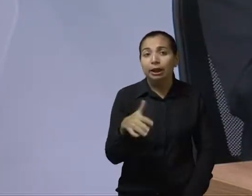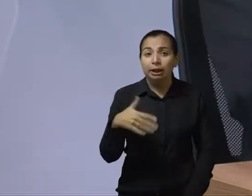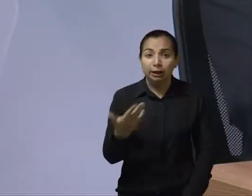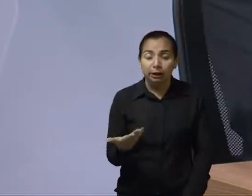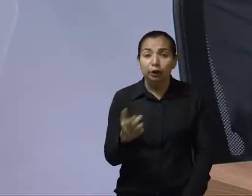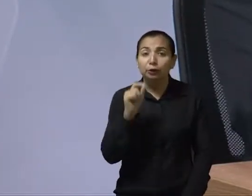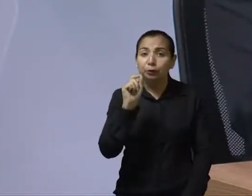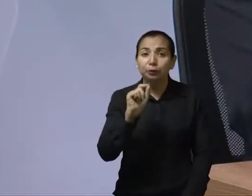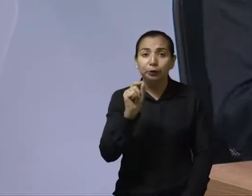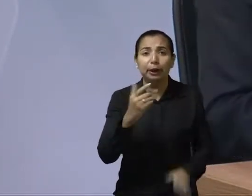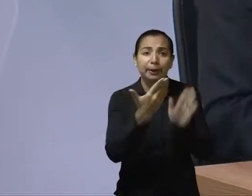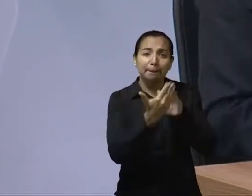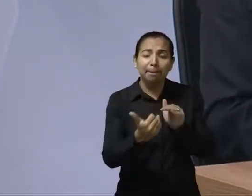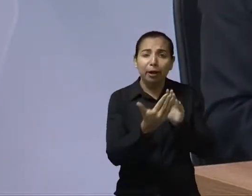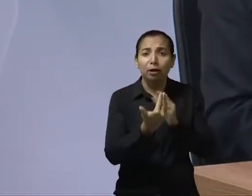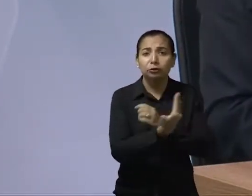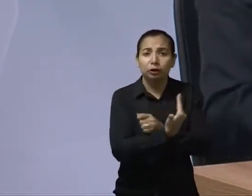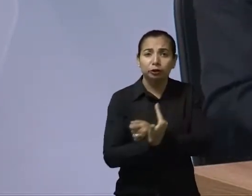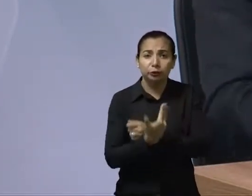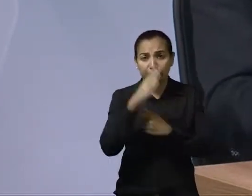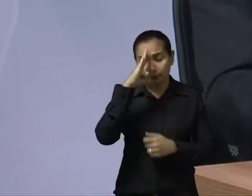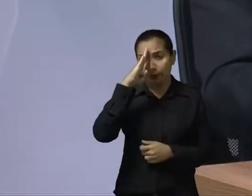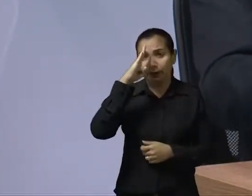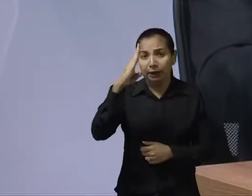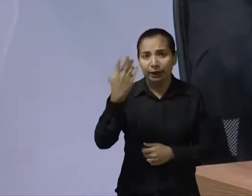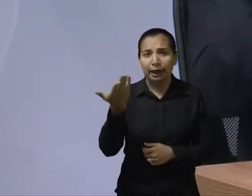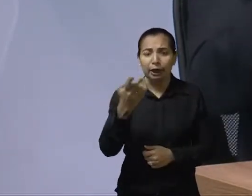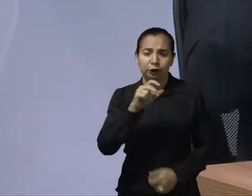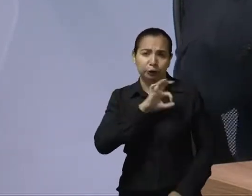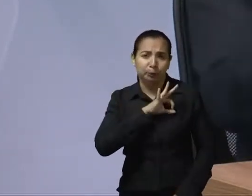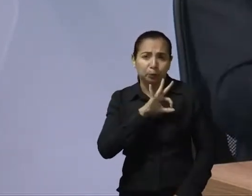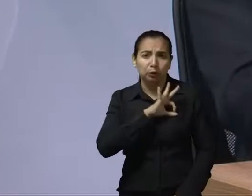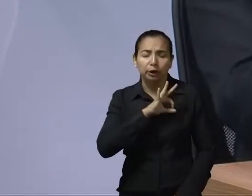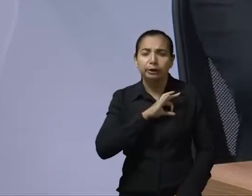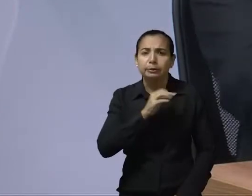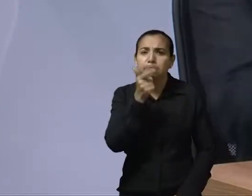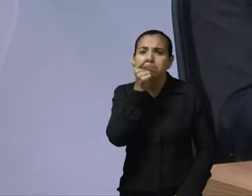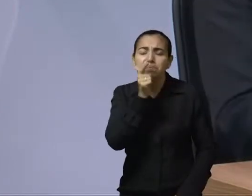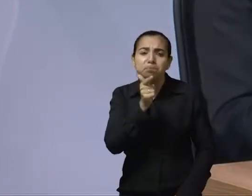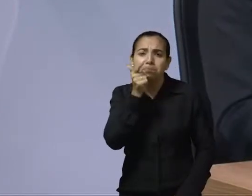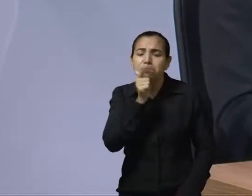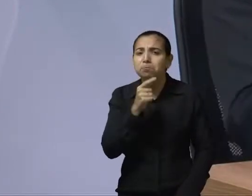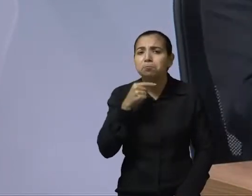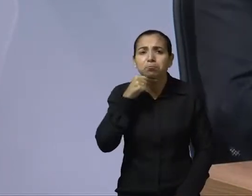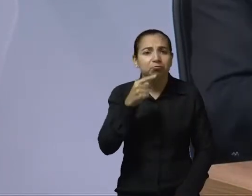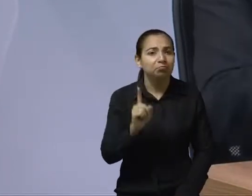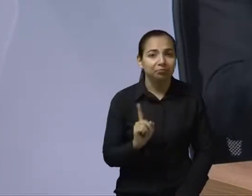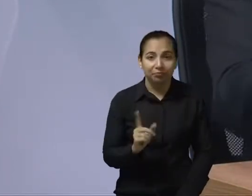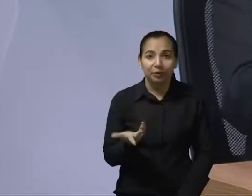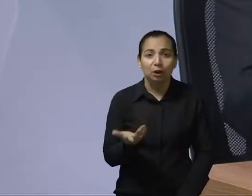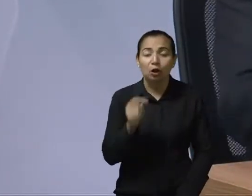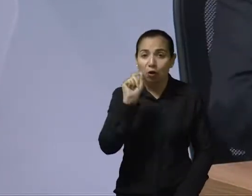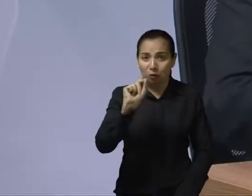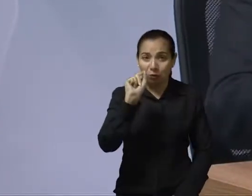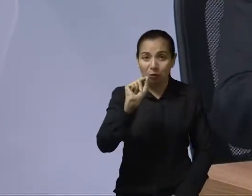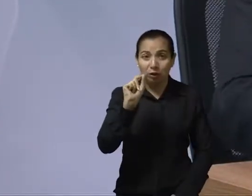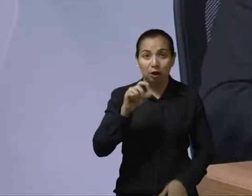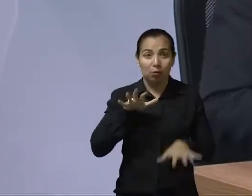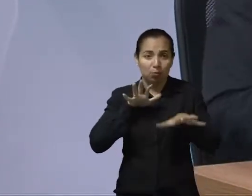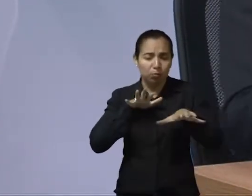tem sido eficaz. Por quê? Porque esse exército, vamos dizer assim, é